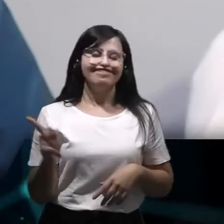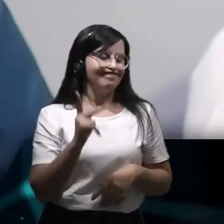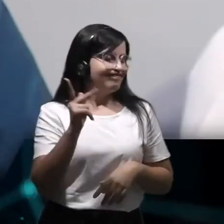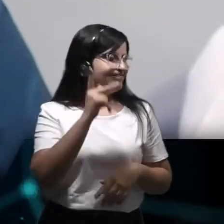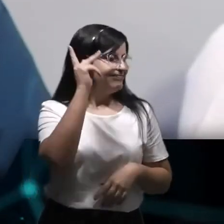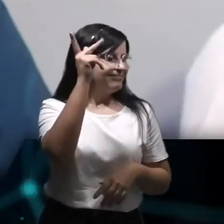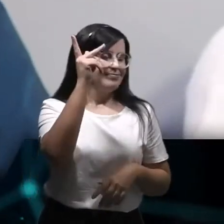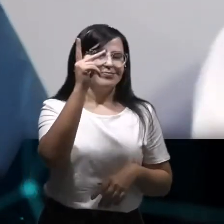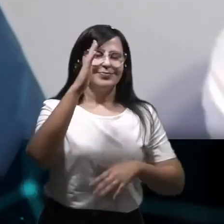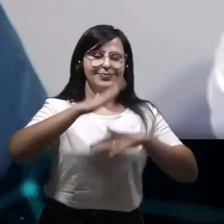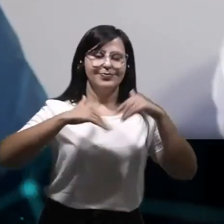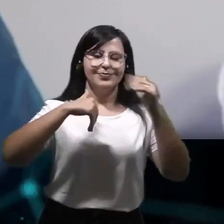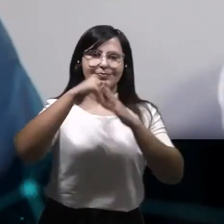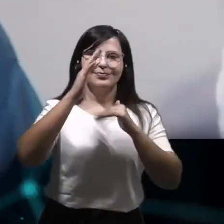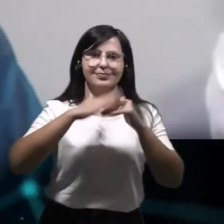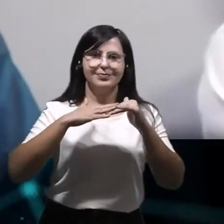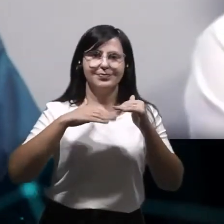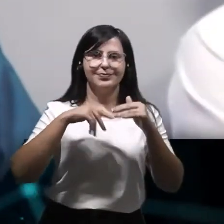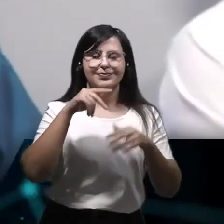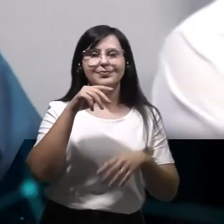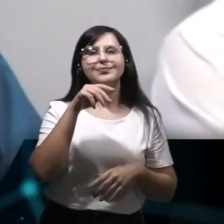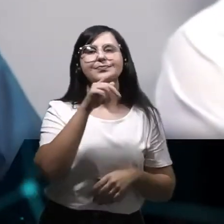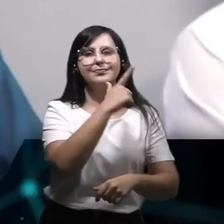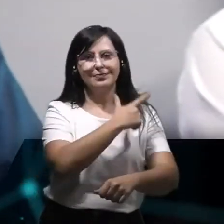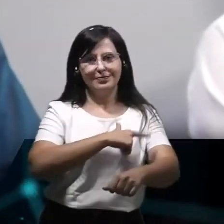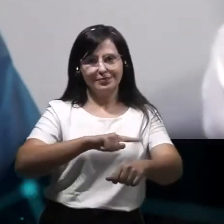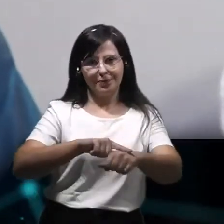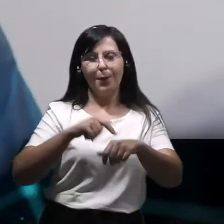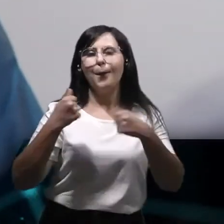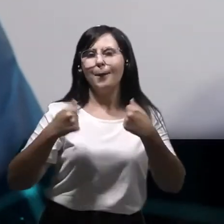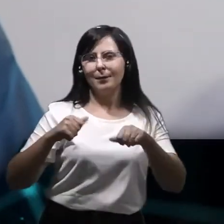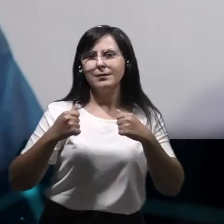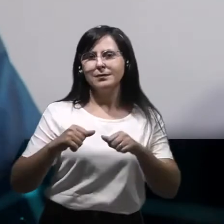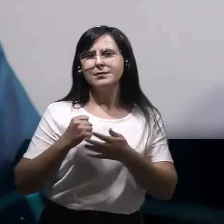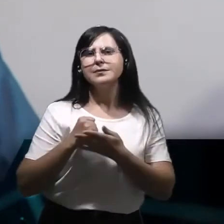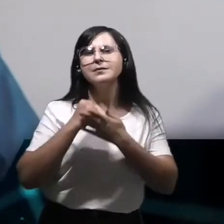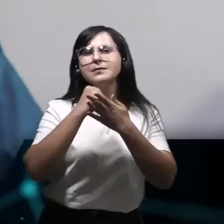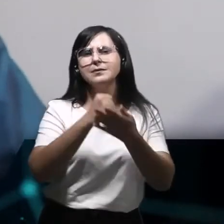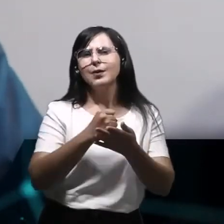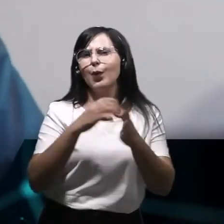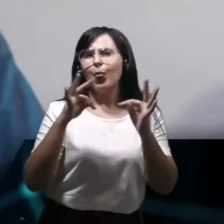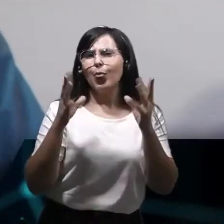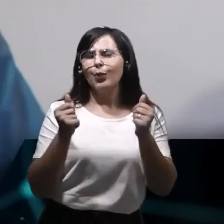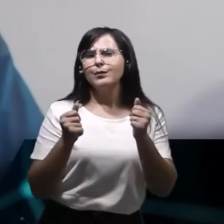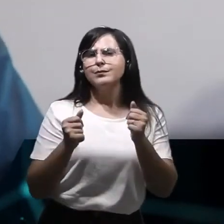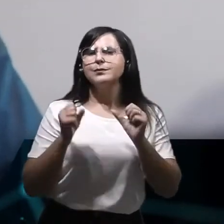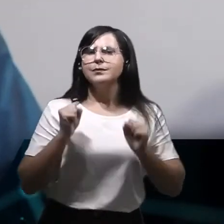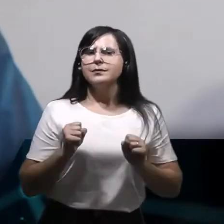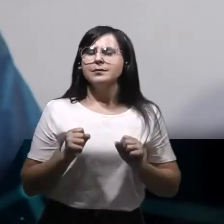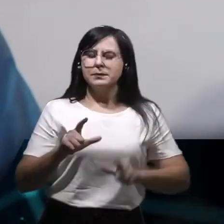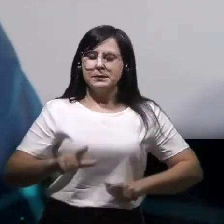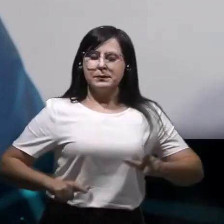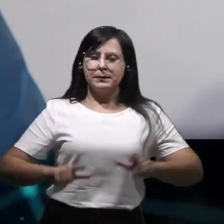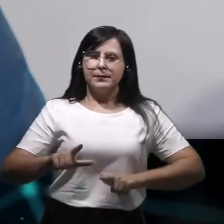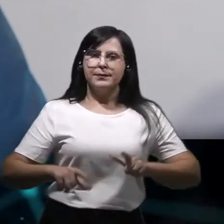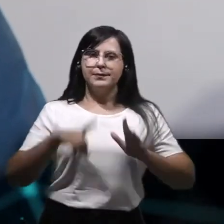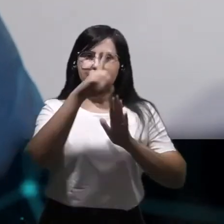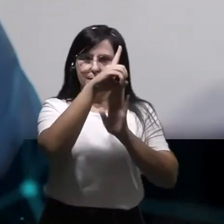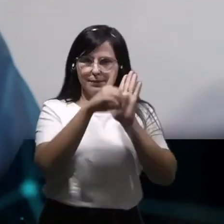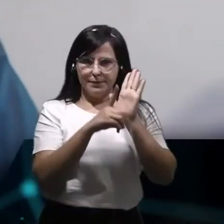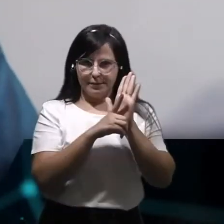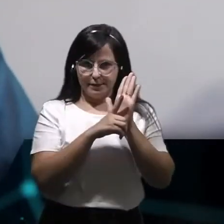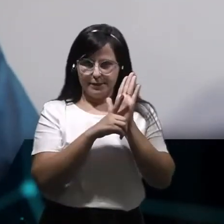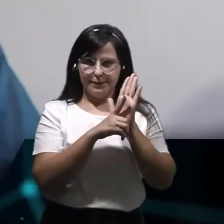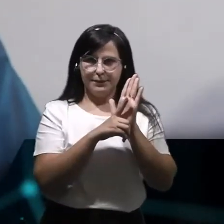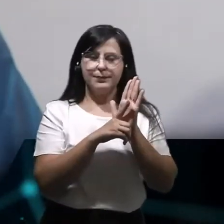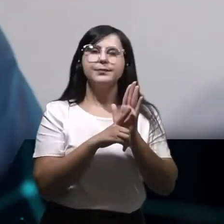o profissional. A gente tem que dar condições deles trabalhar. Primeira condição que a gente tem que dar é o direito deles. É